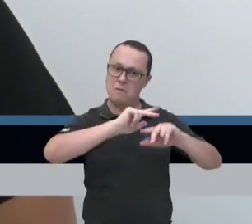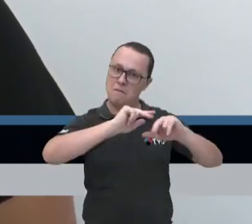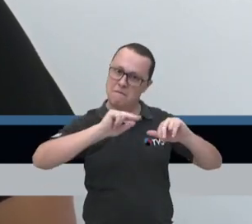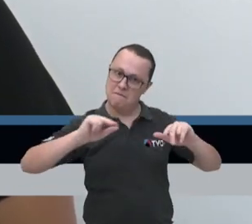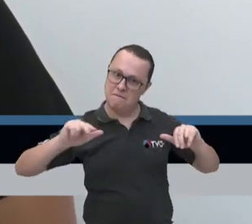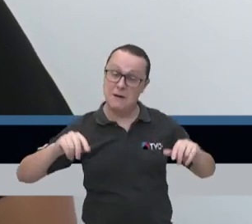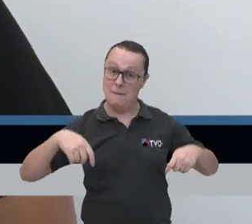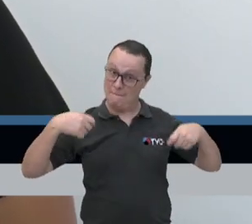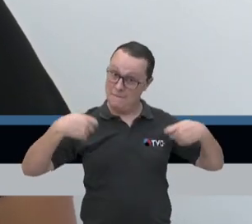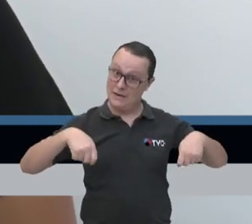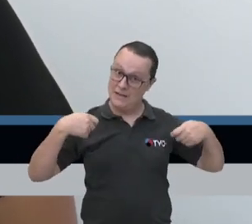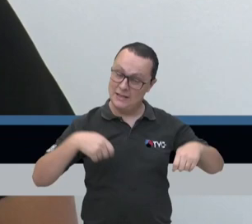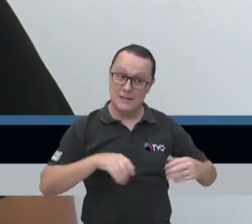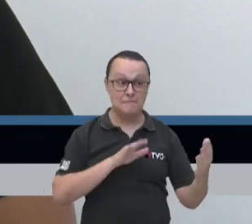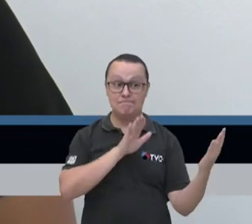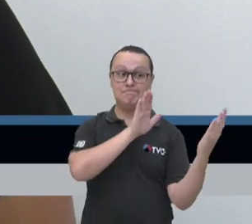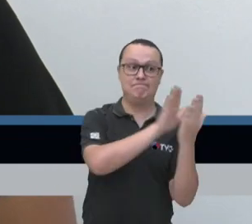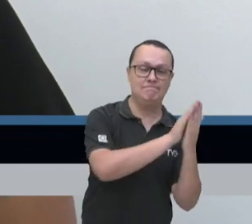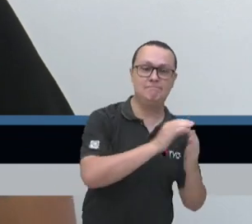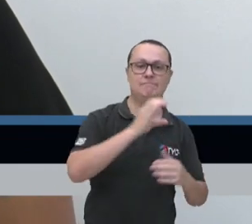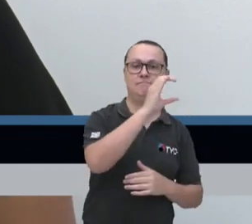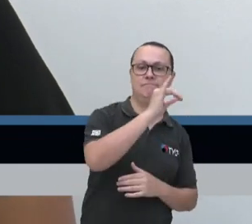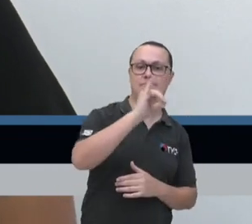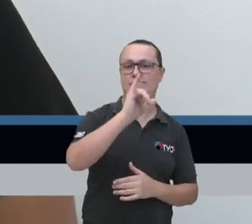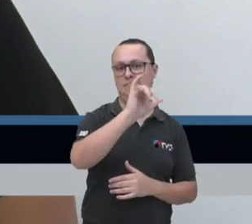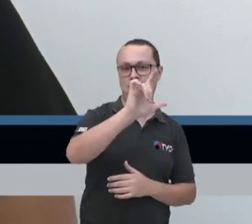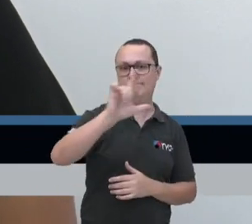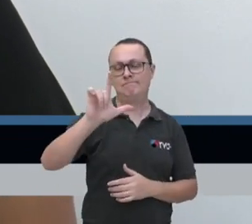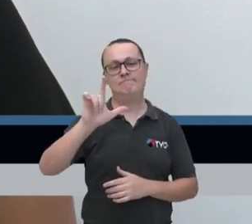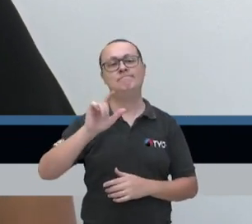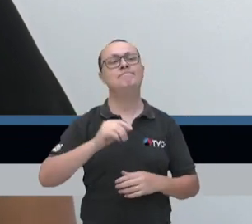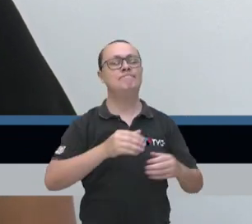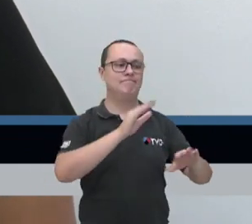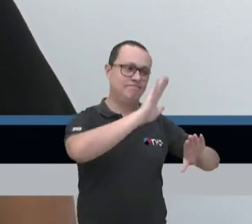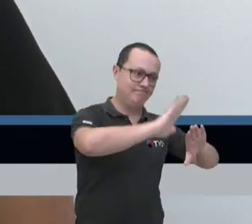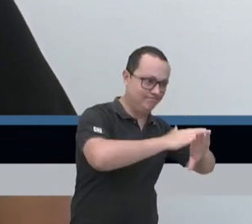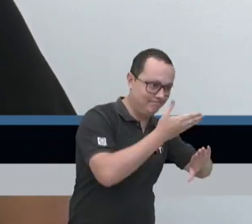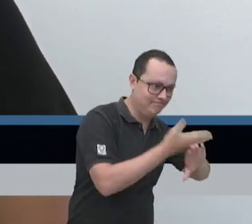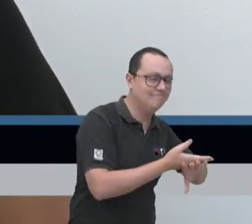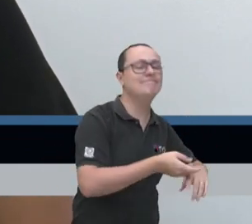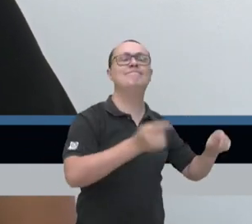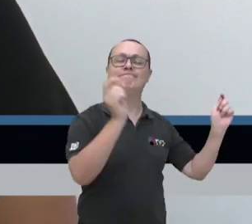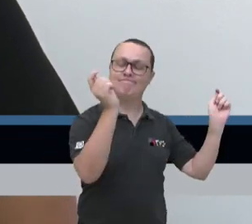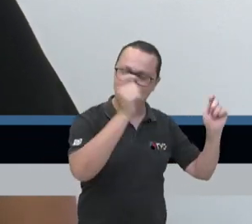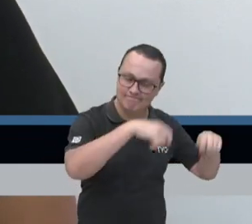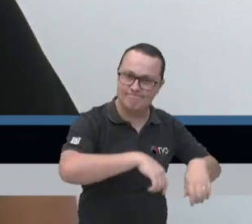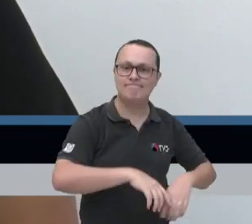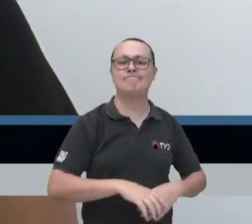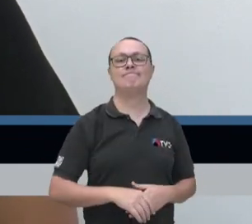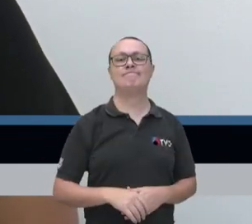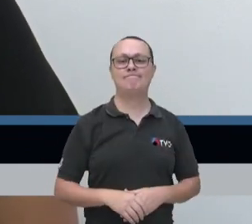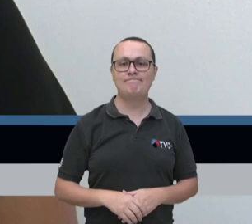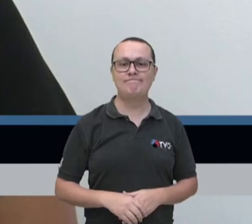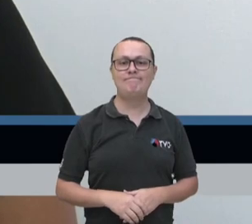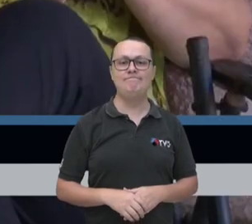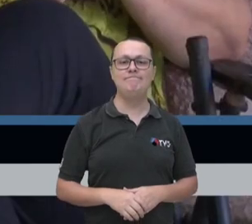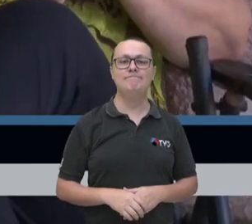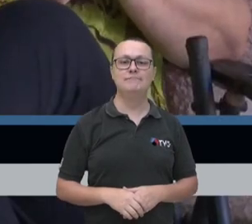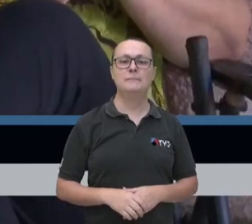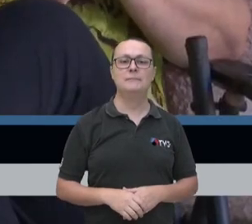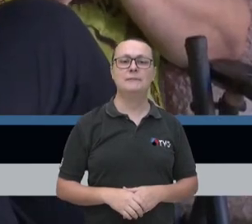atendimento nos nossos órgãos públicos, ela nos procura e a central oferece o tradutor-intérprete de Libras.